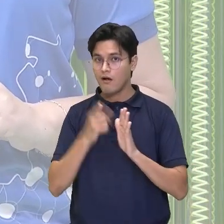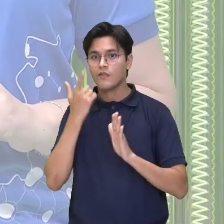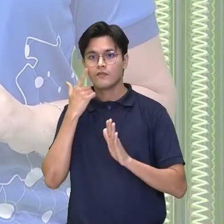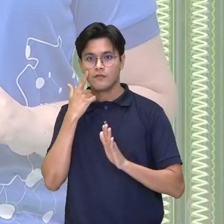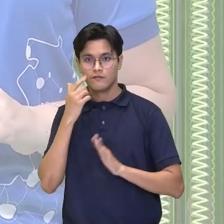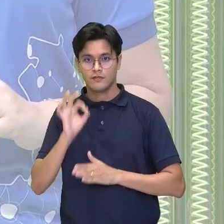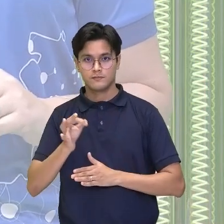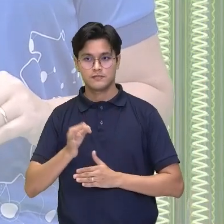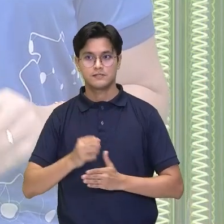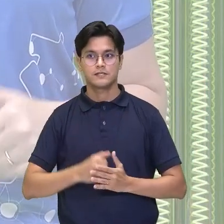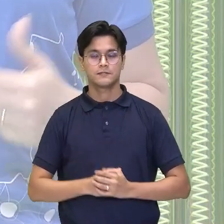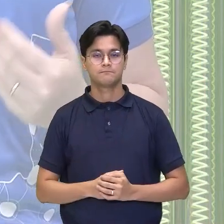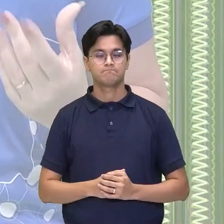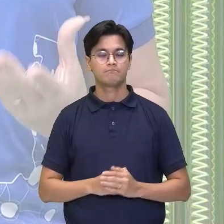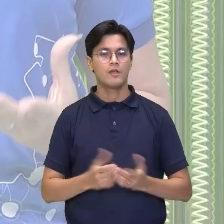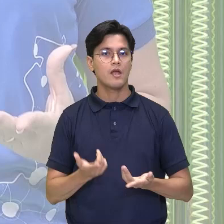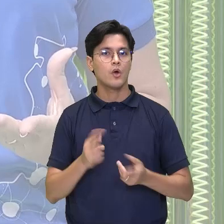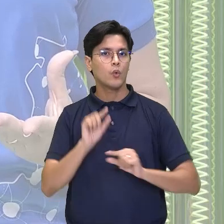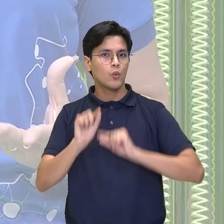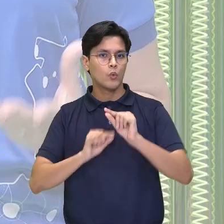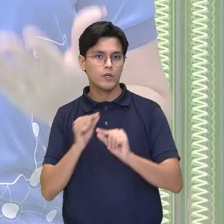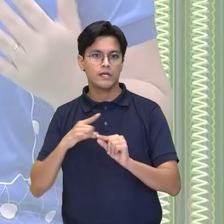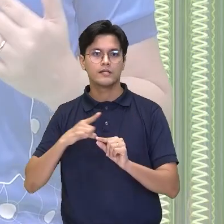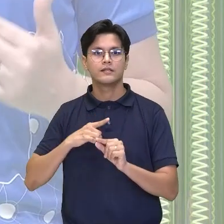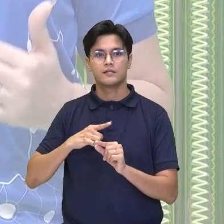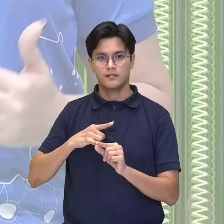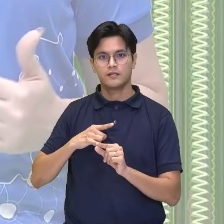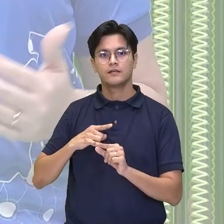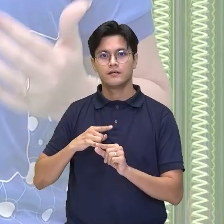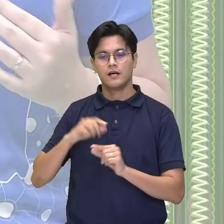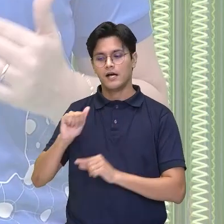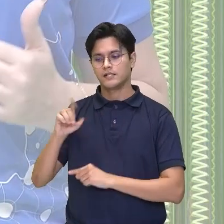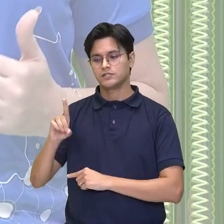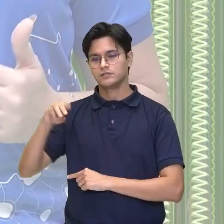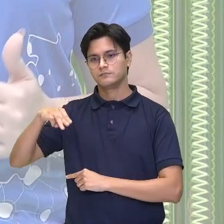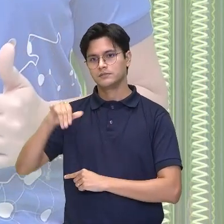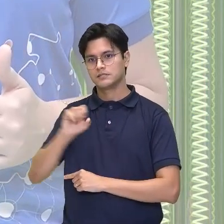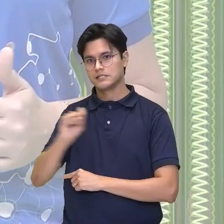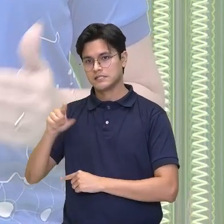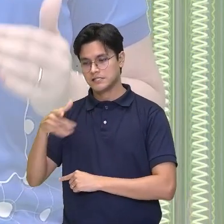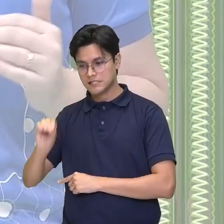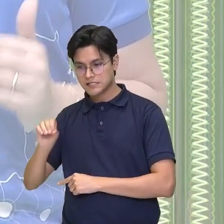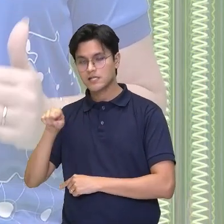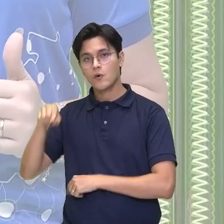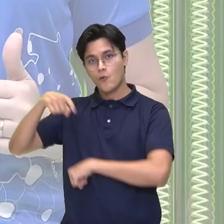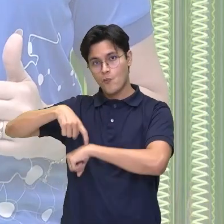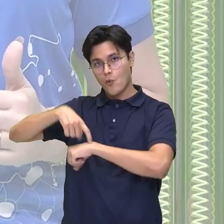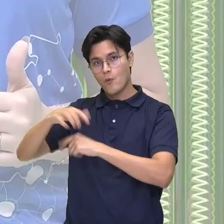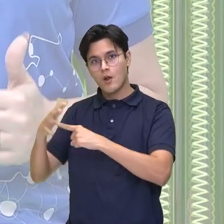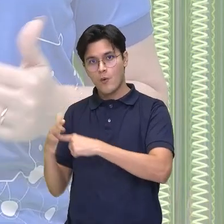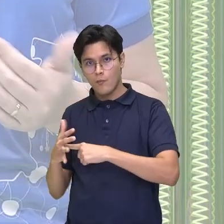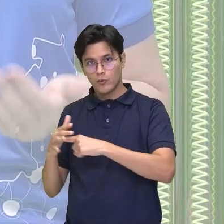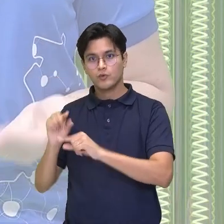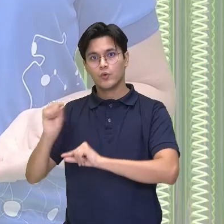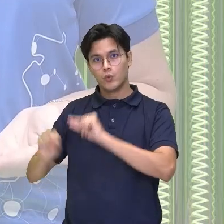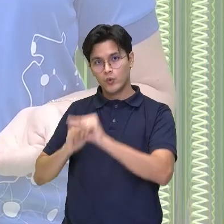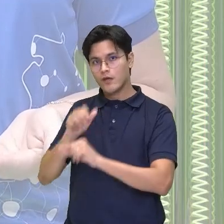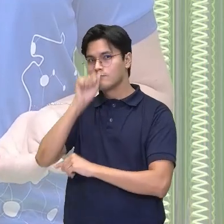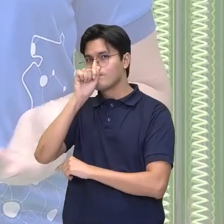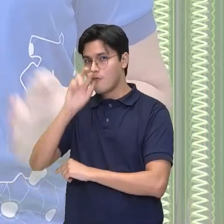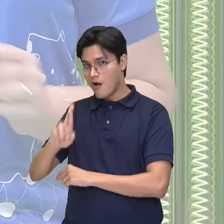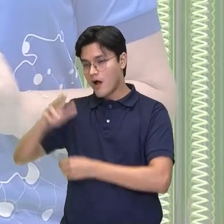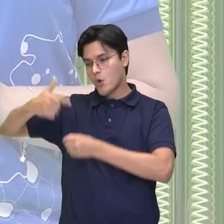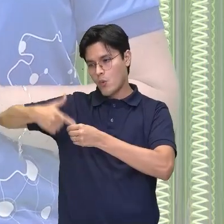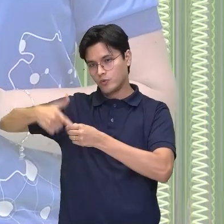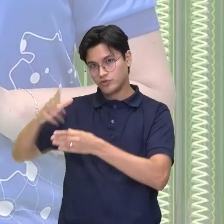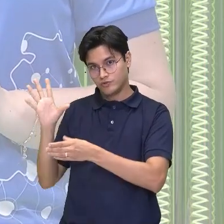nossa informação, que é a admissão, que é o momento que esse motor, esse cilindro recebe então o combustível e o